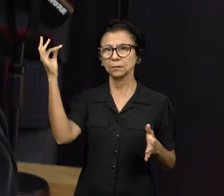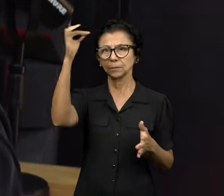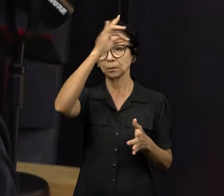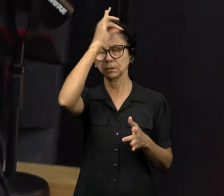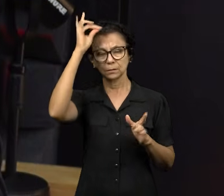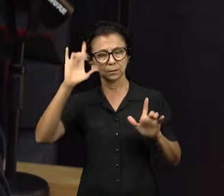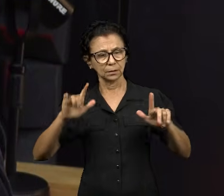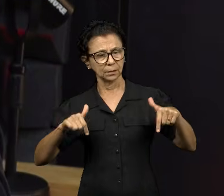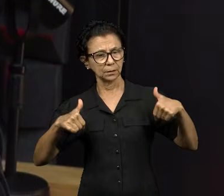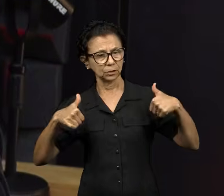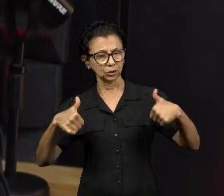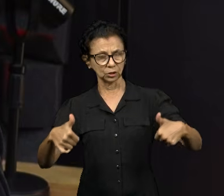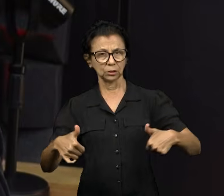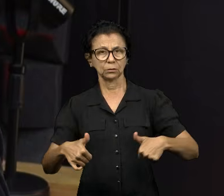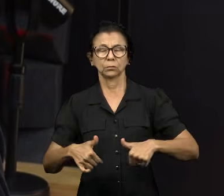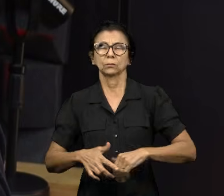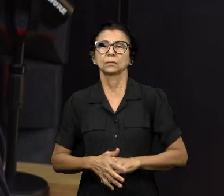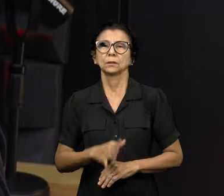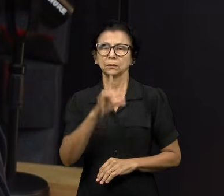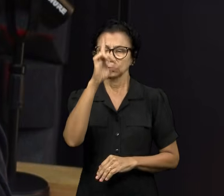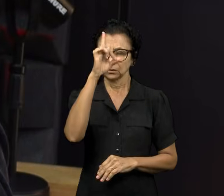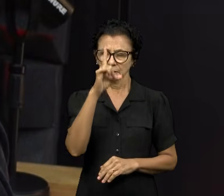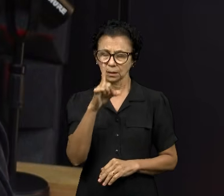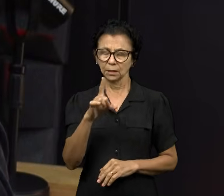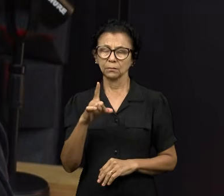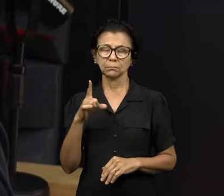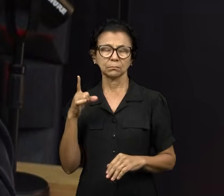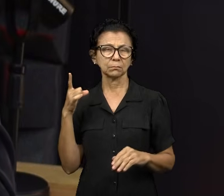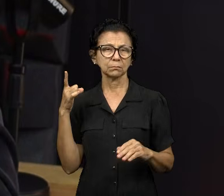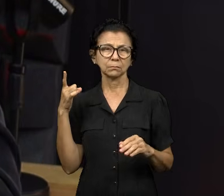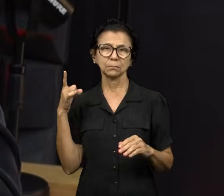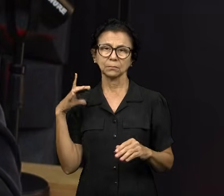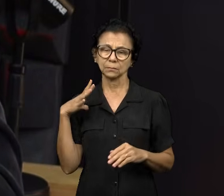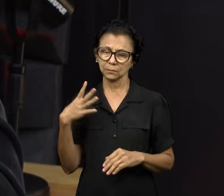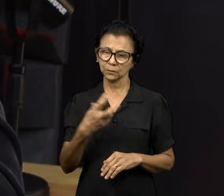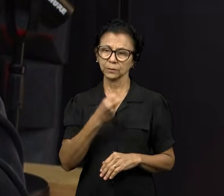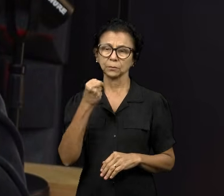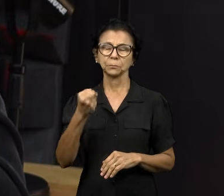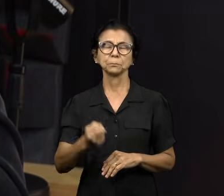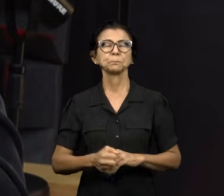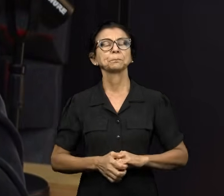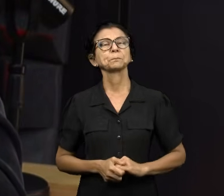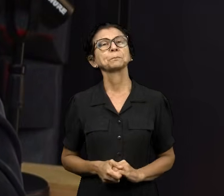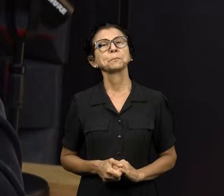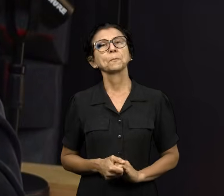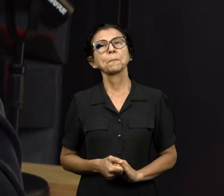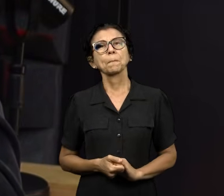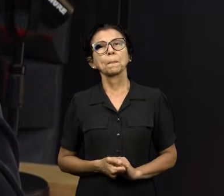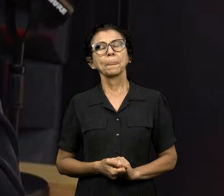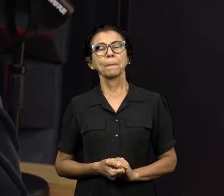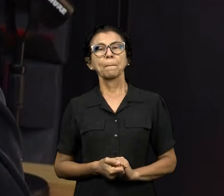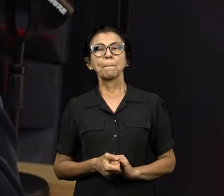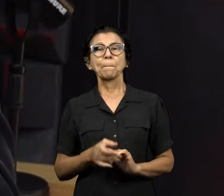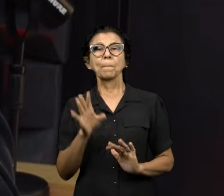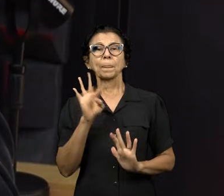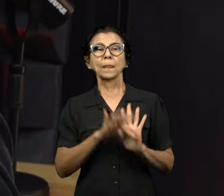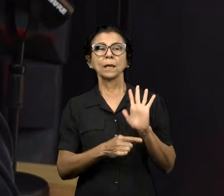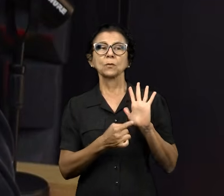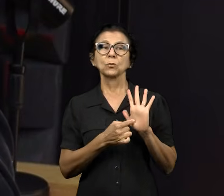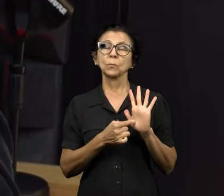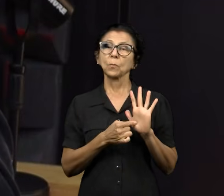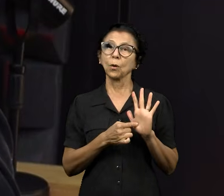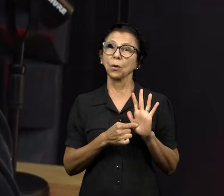maneira profunda. E como é essa operação do Espírito Santo? É interessante porque o texto fala de uma